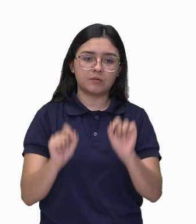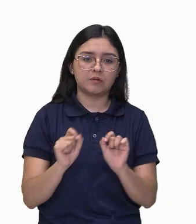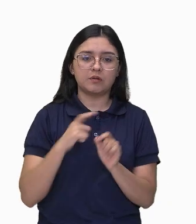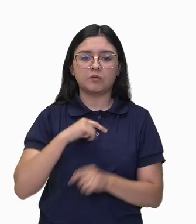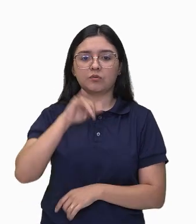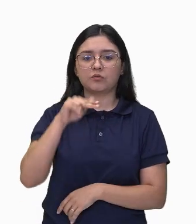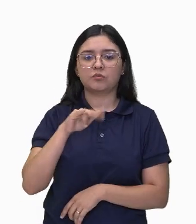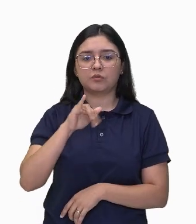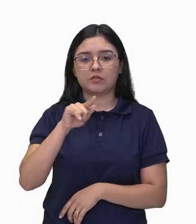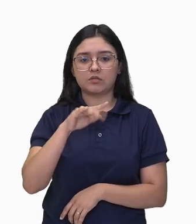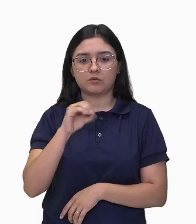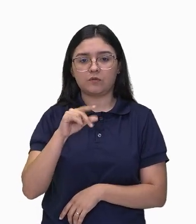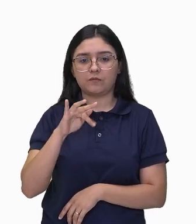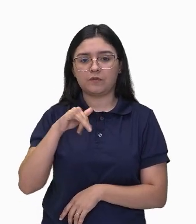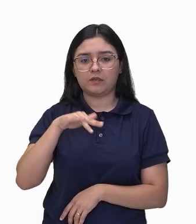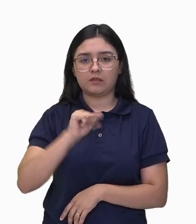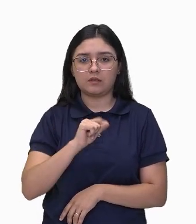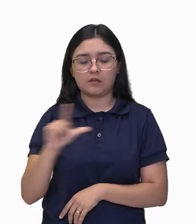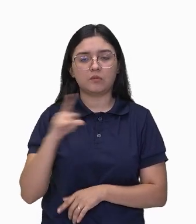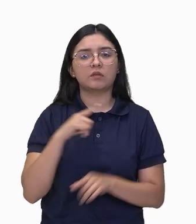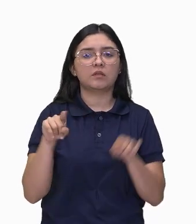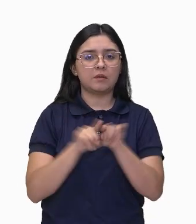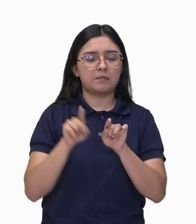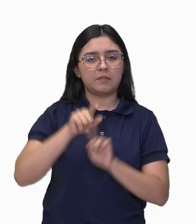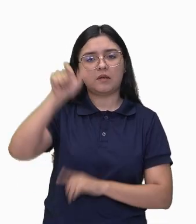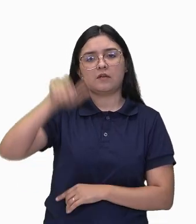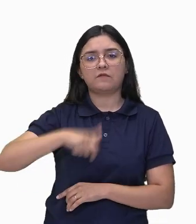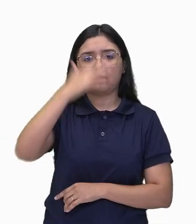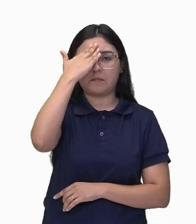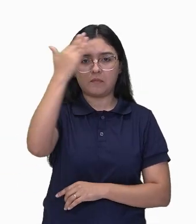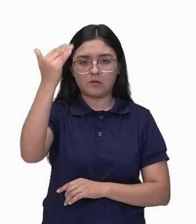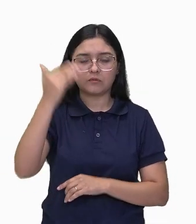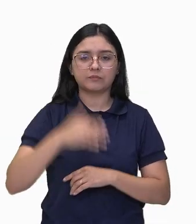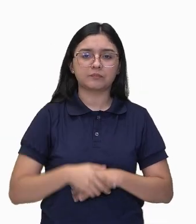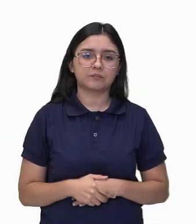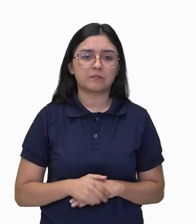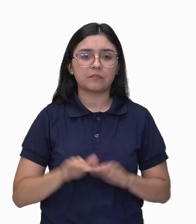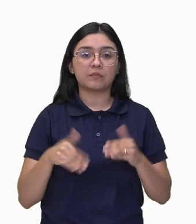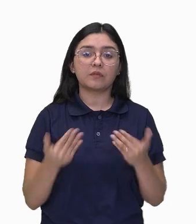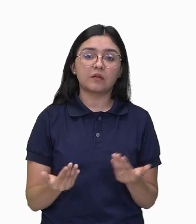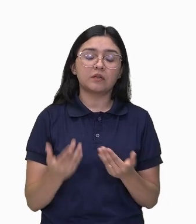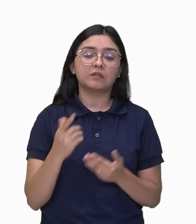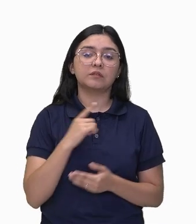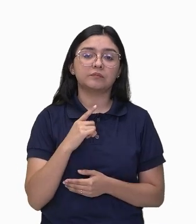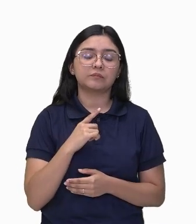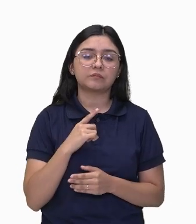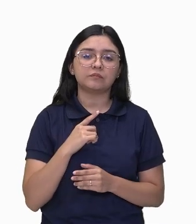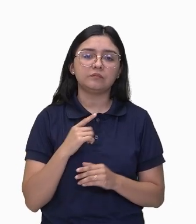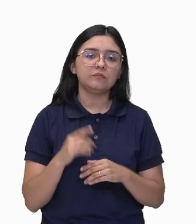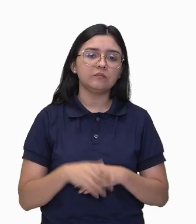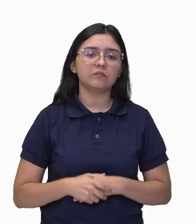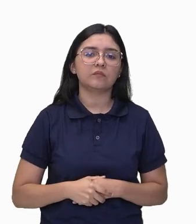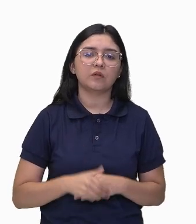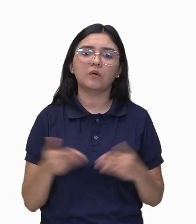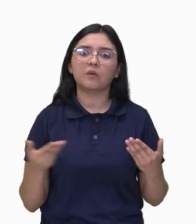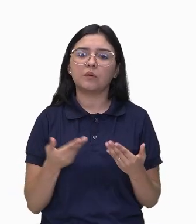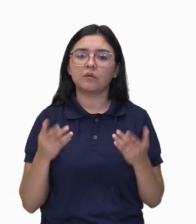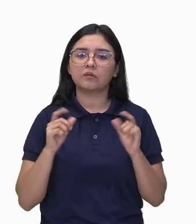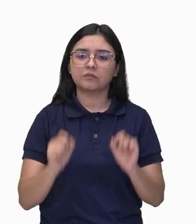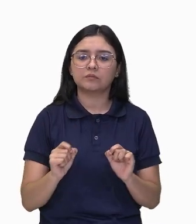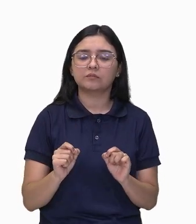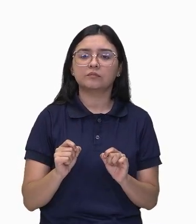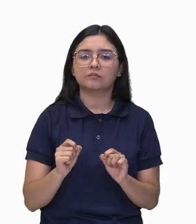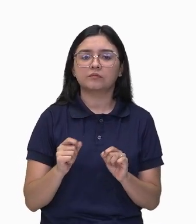grande nome desse período também, por isso que eu falei para vocês, né? Vai, então, trabalhar, ainda hoje, quando tem conclaves da própria